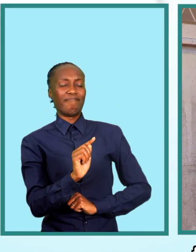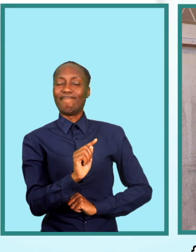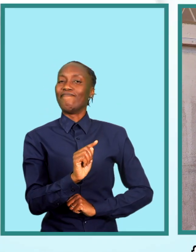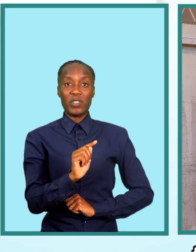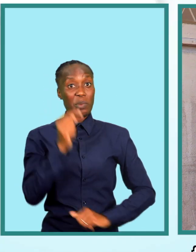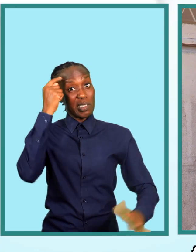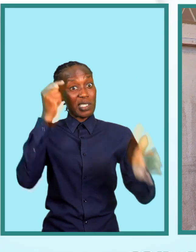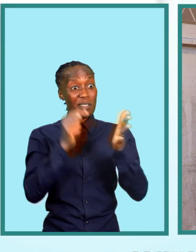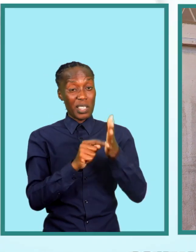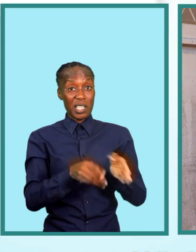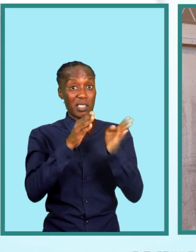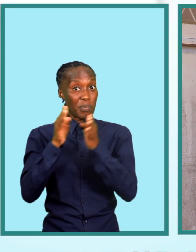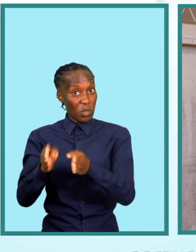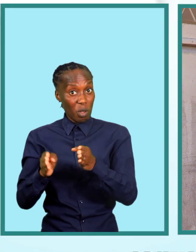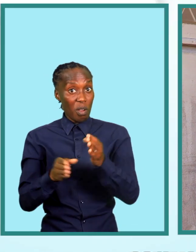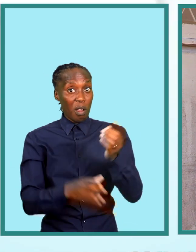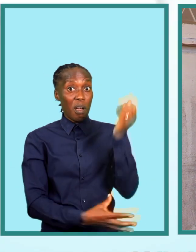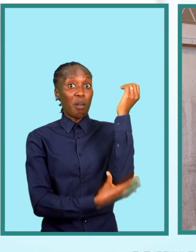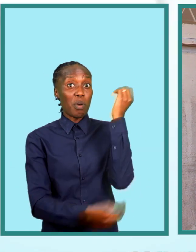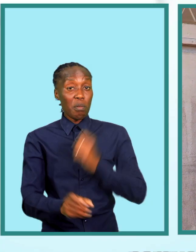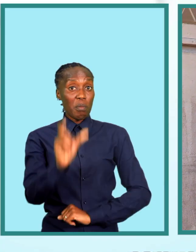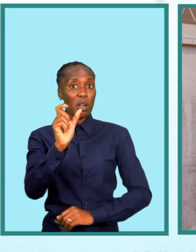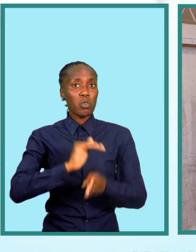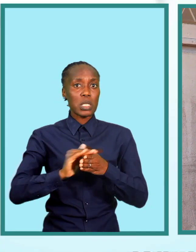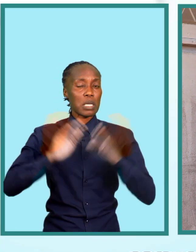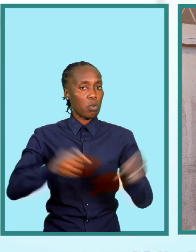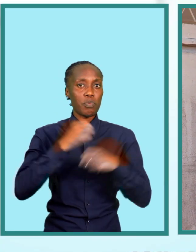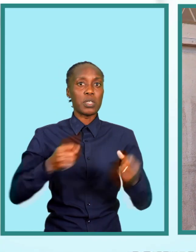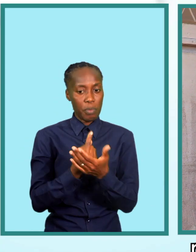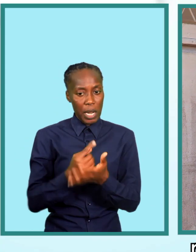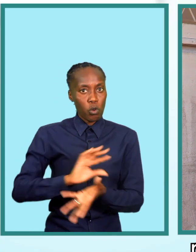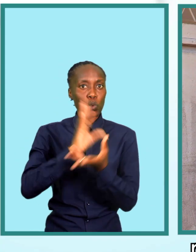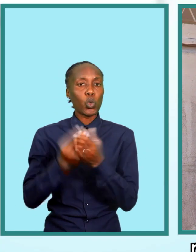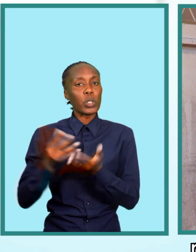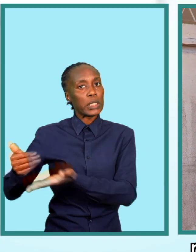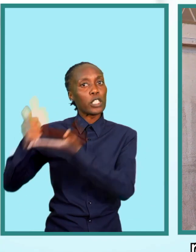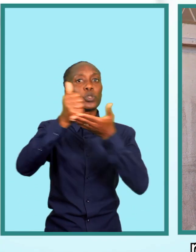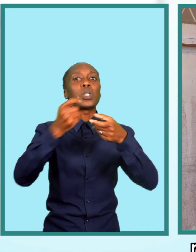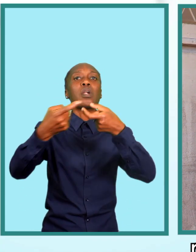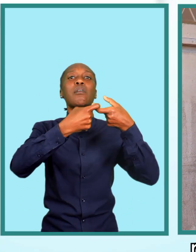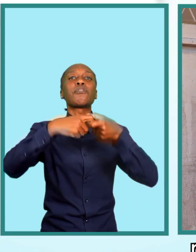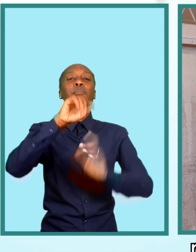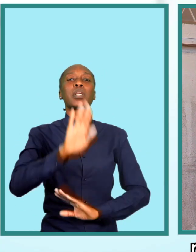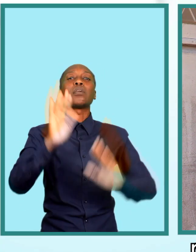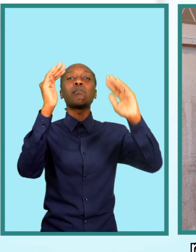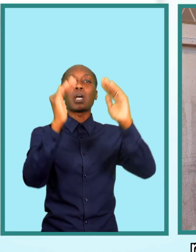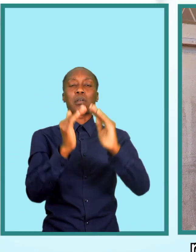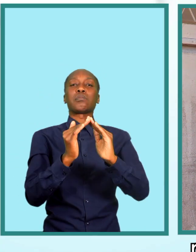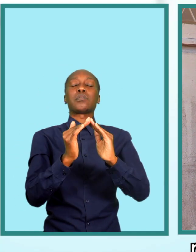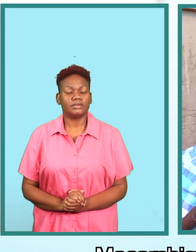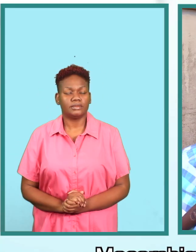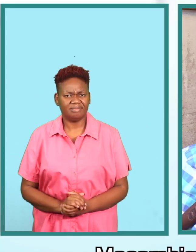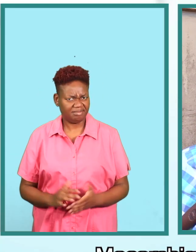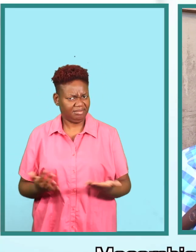uma questão de pobreza, porque quando há pobreza, todas as pessoas na família, na casa, têm que ser mobilizadas para trazer alguma coisa